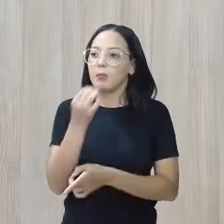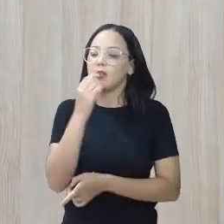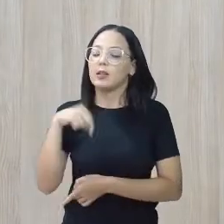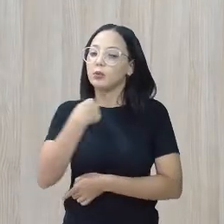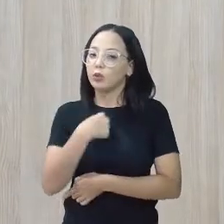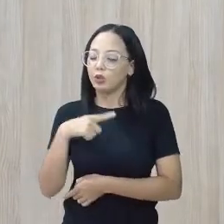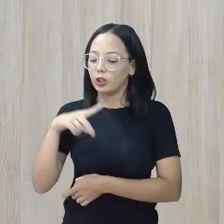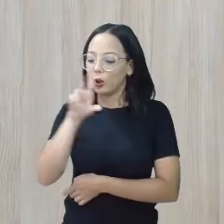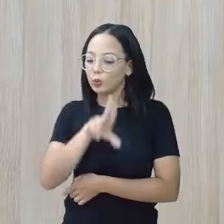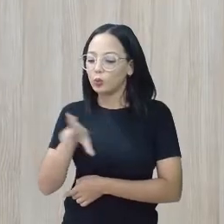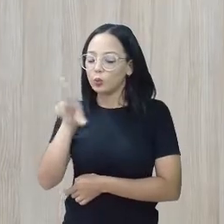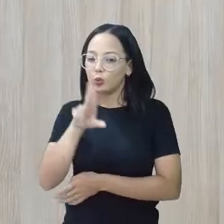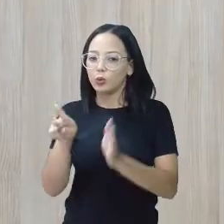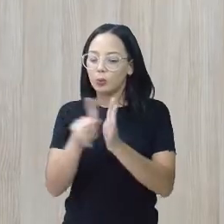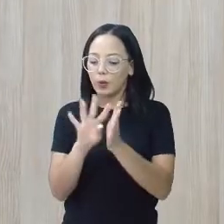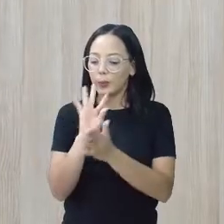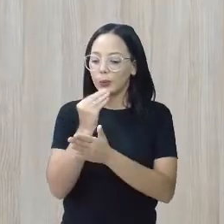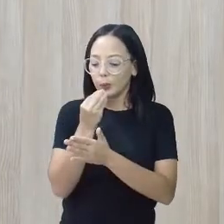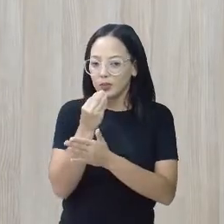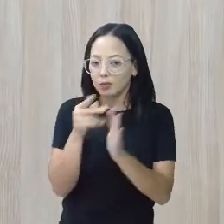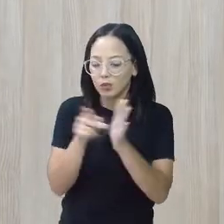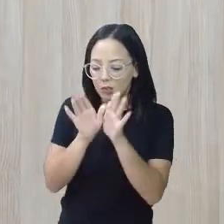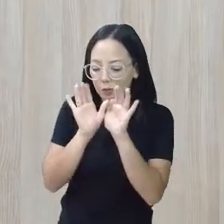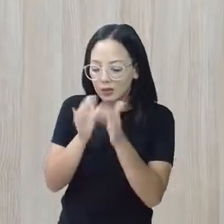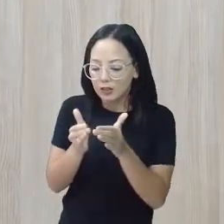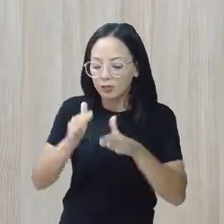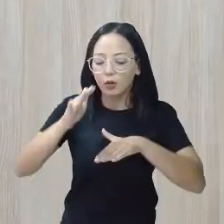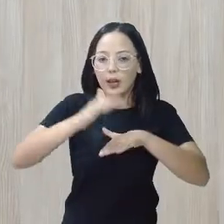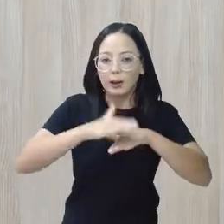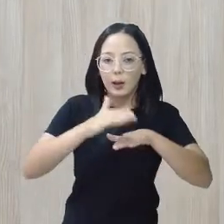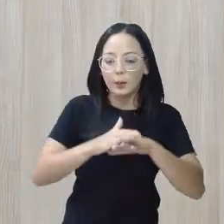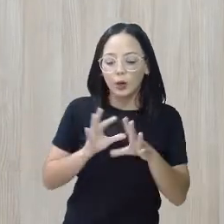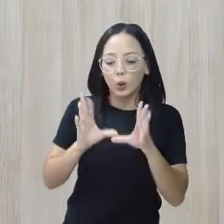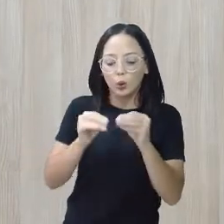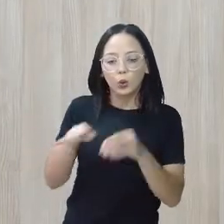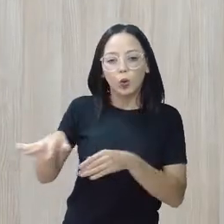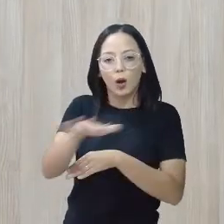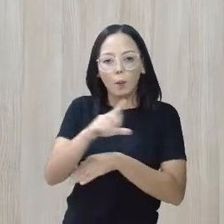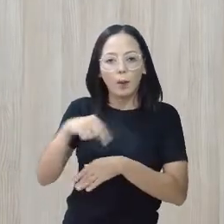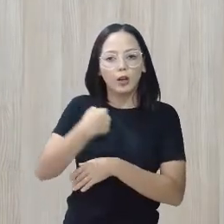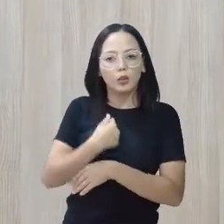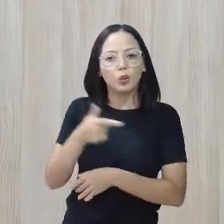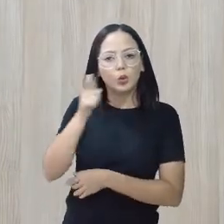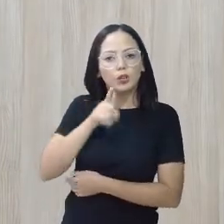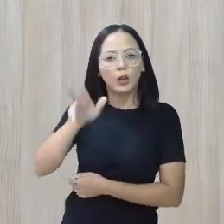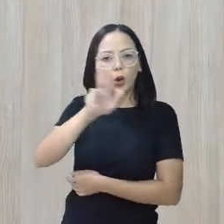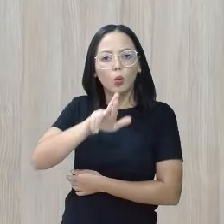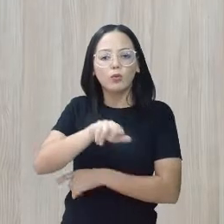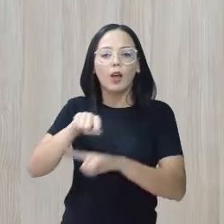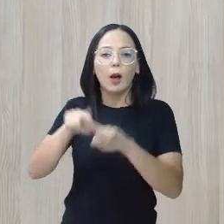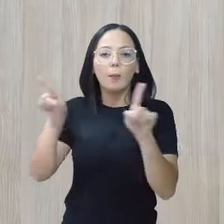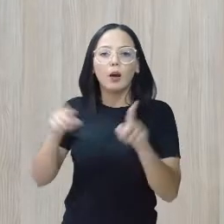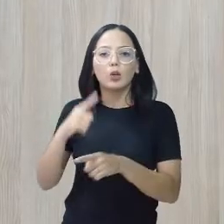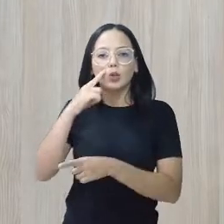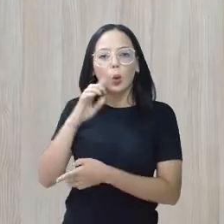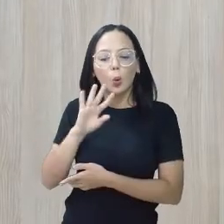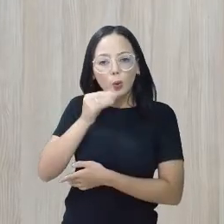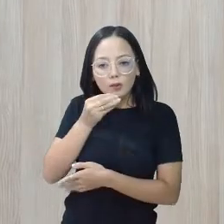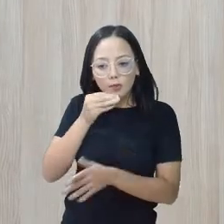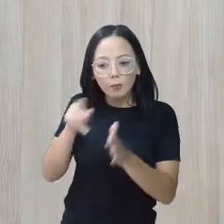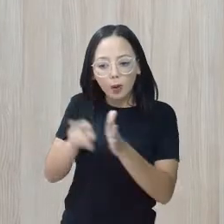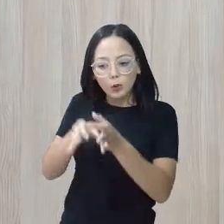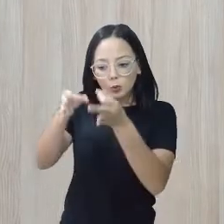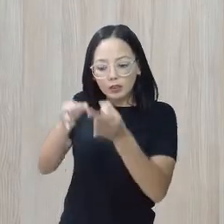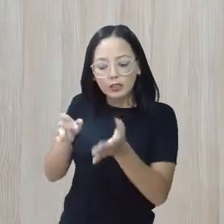a aplicação desse conhecimento, especificamente matemática como um todo, dá para aplicar em bastante coisa. Mas esse conhecimento,